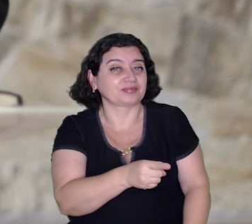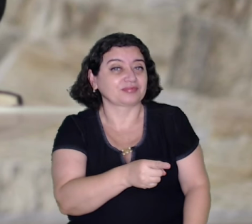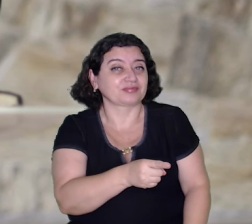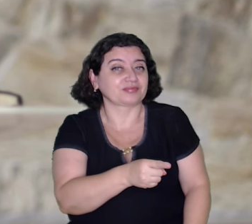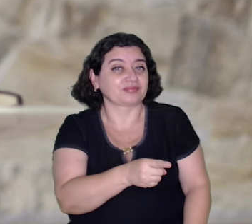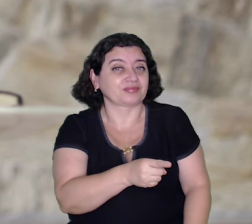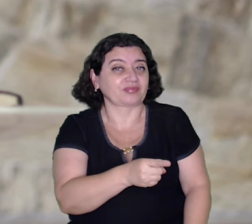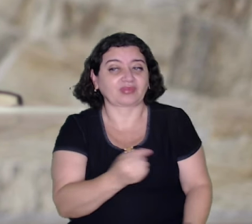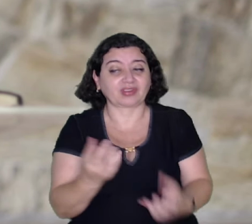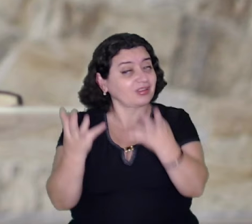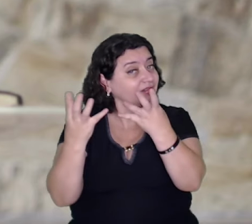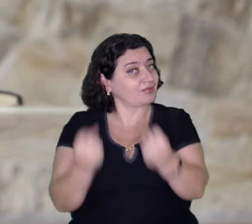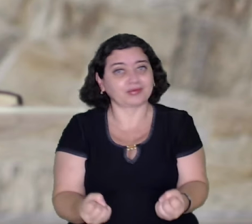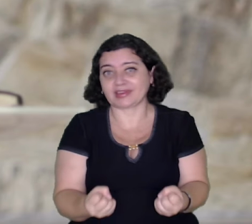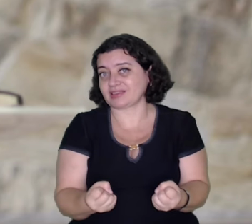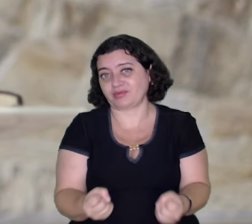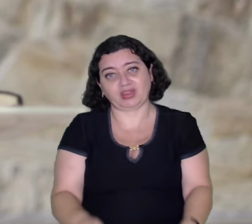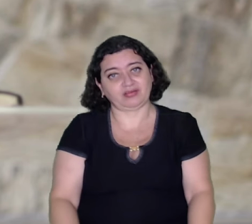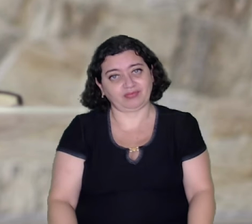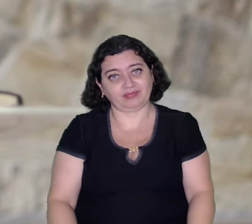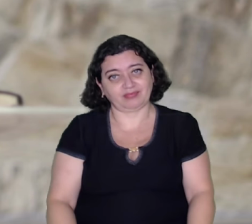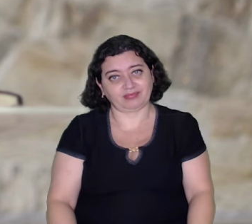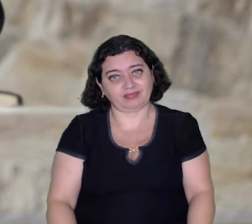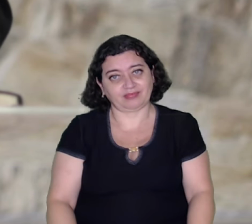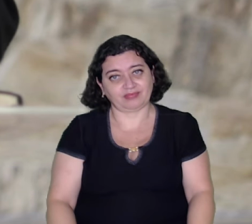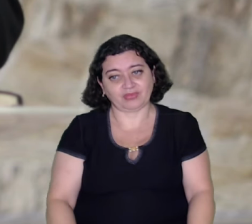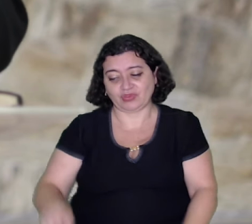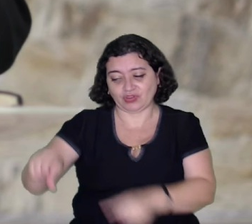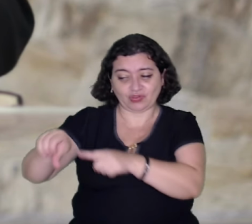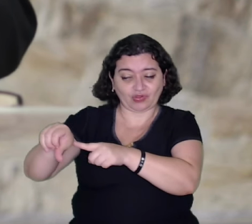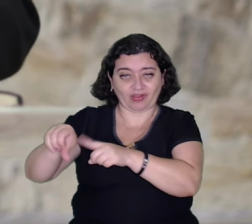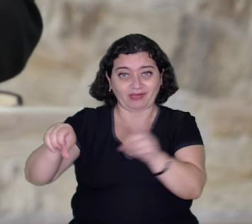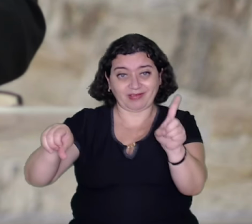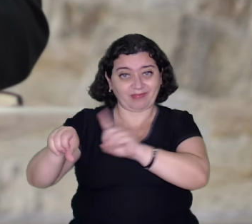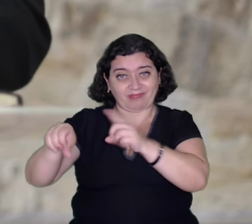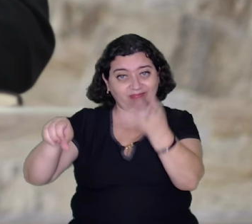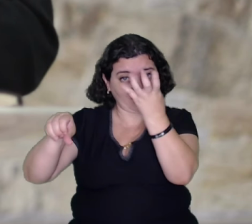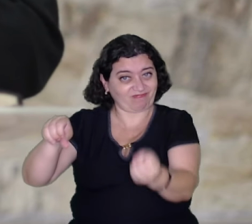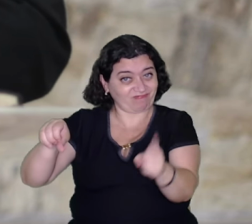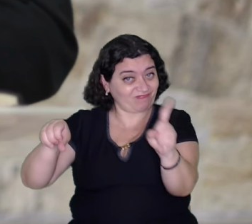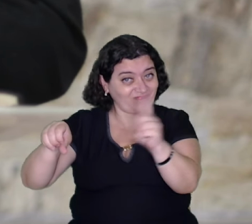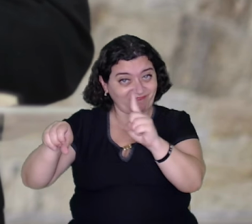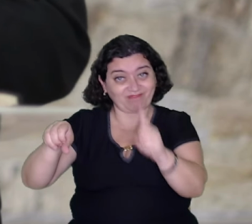isso eles não receberam. Aqueles 9, não.